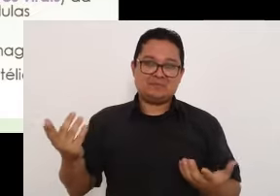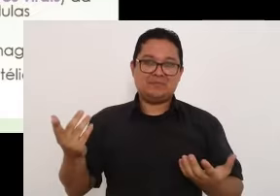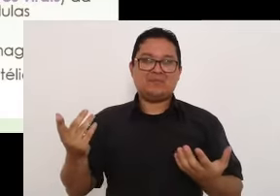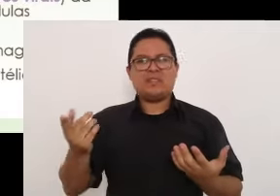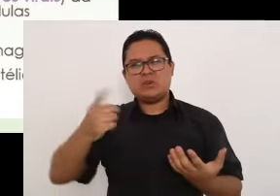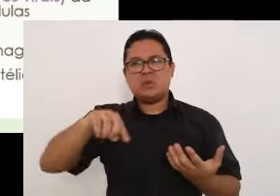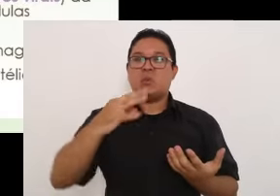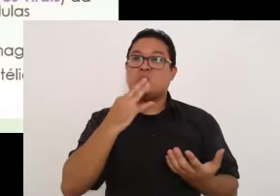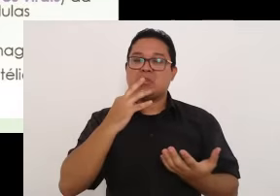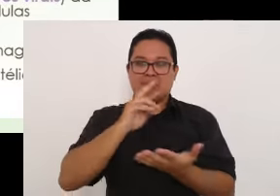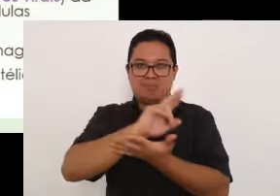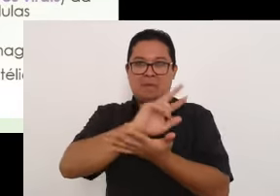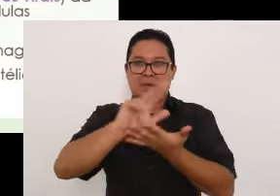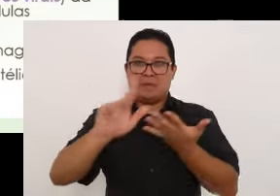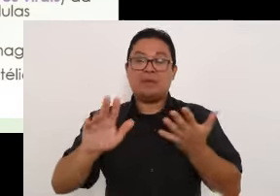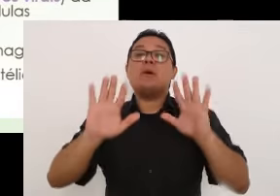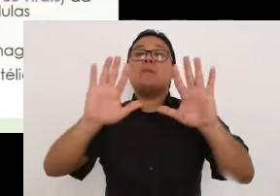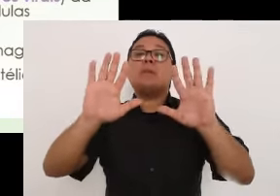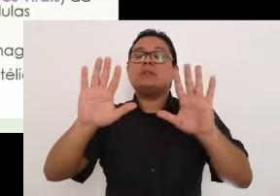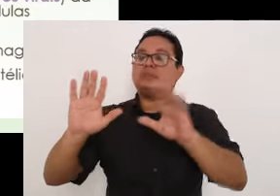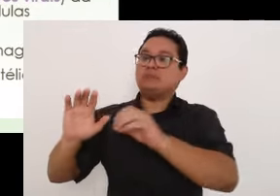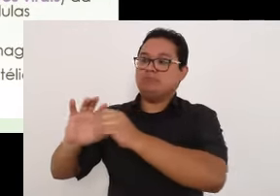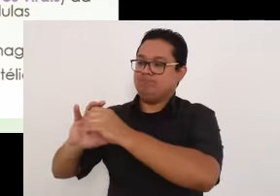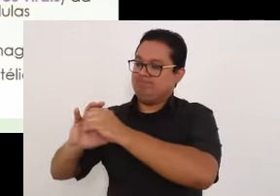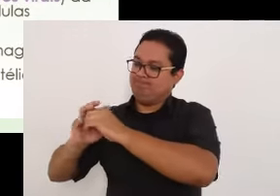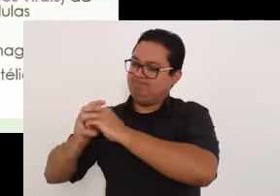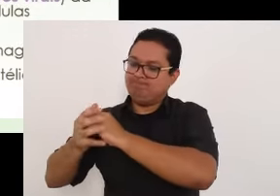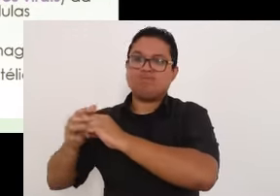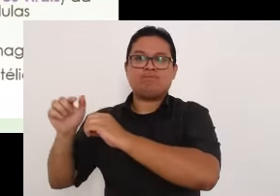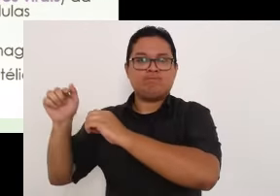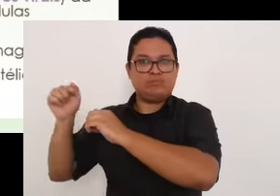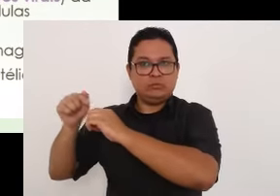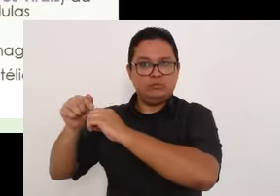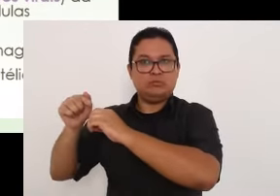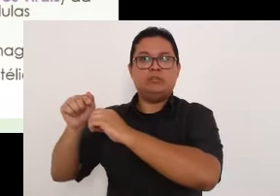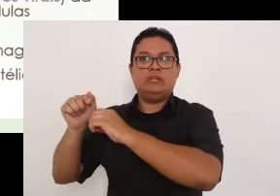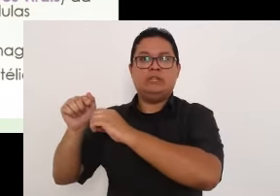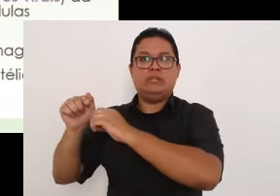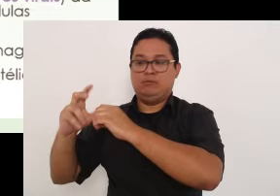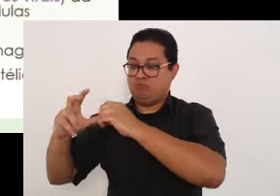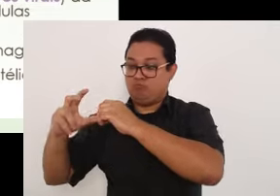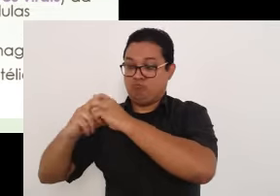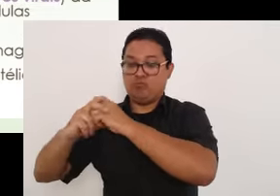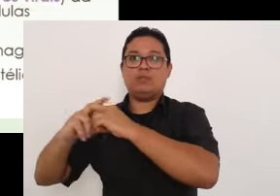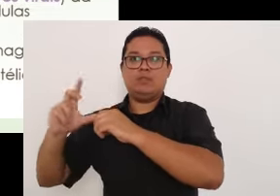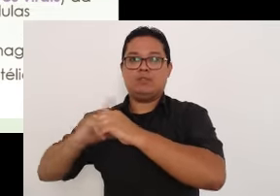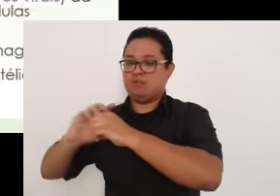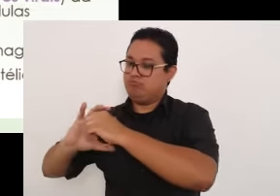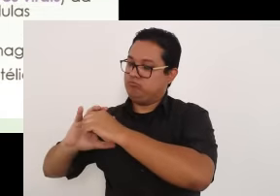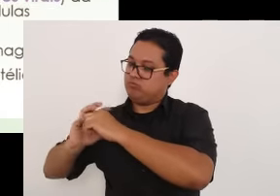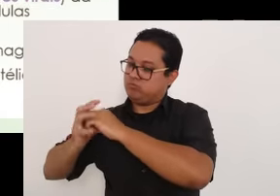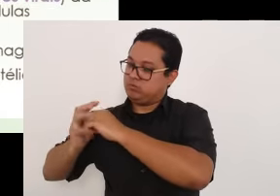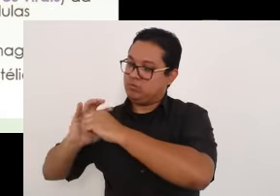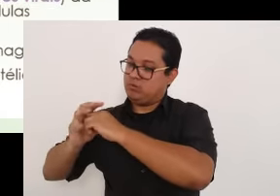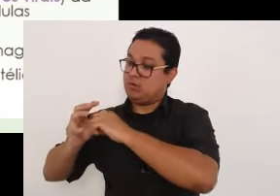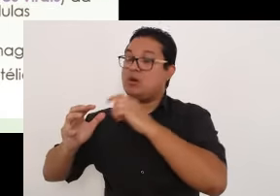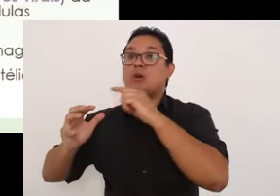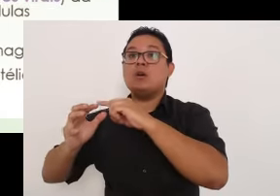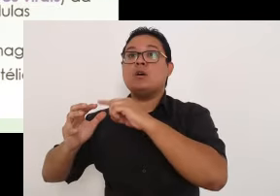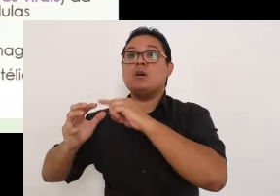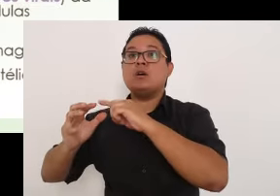diversidade. E aí, esses vírus que tem esse envelope, eles